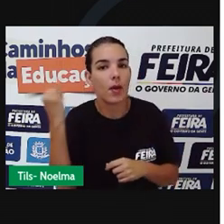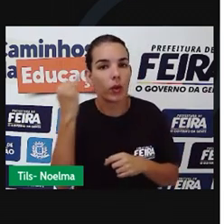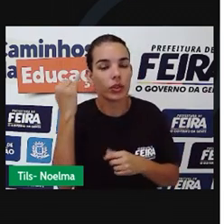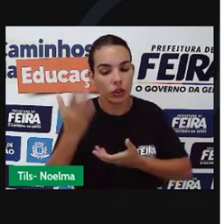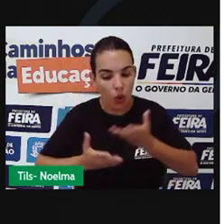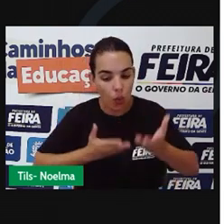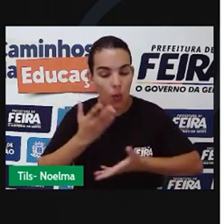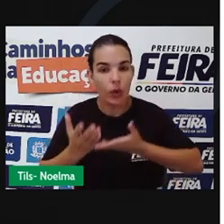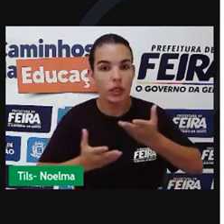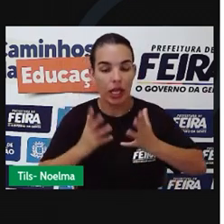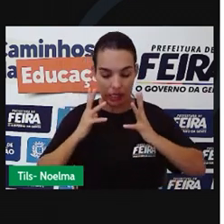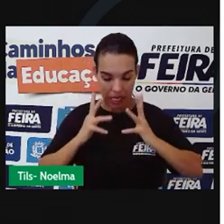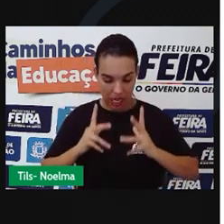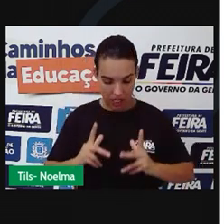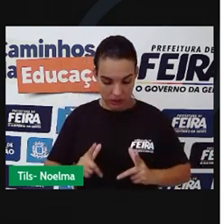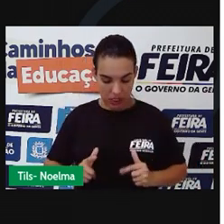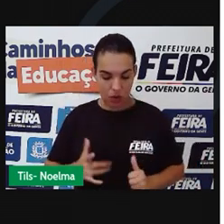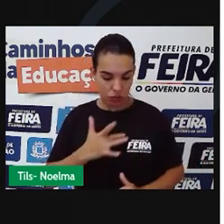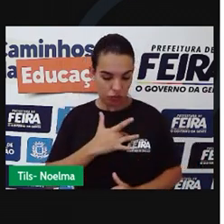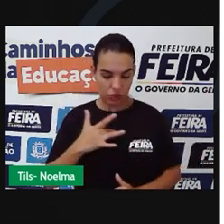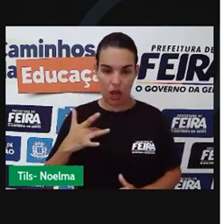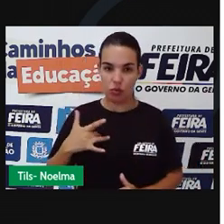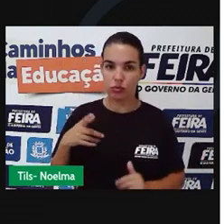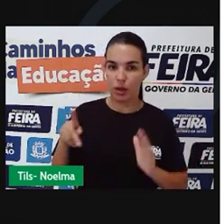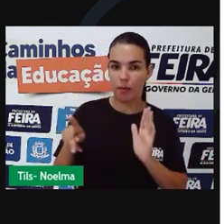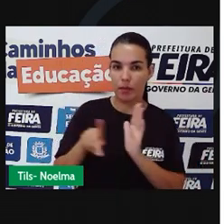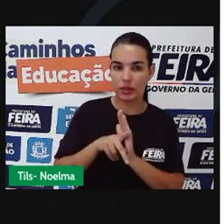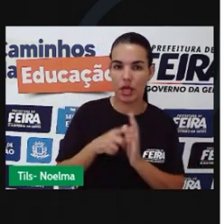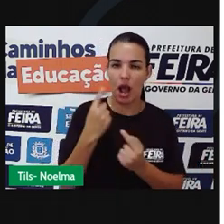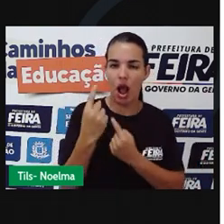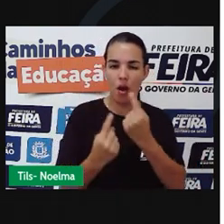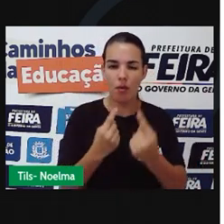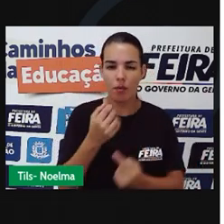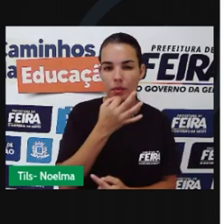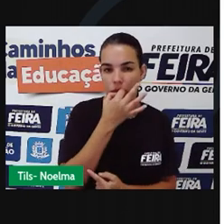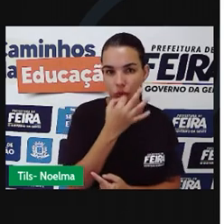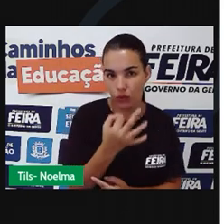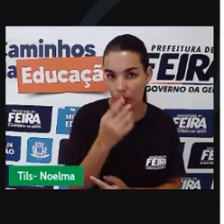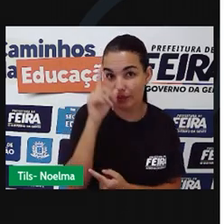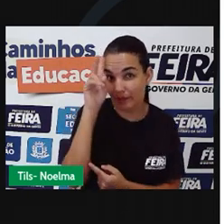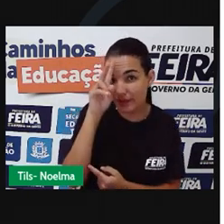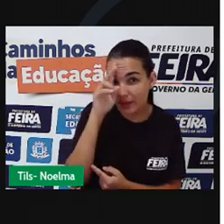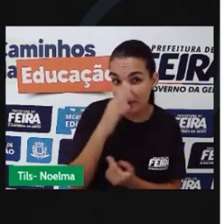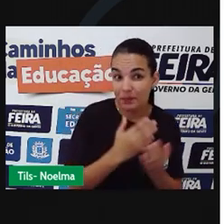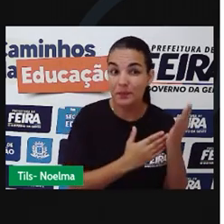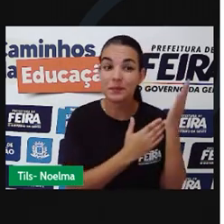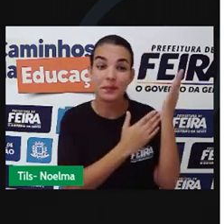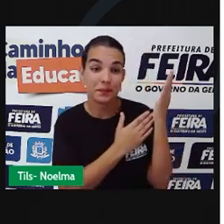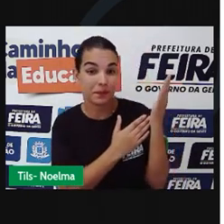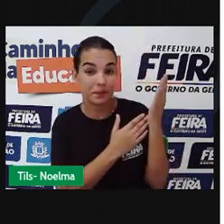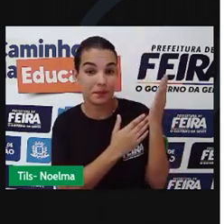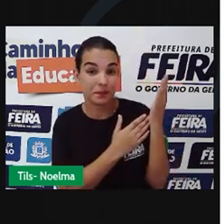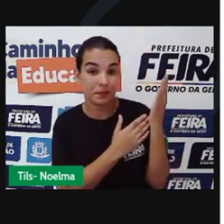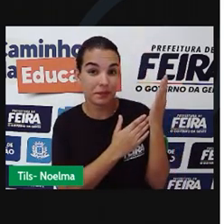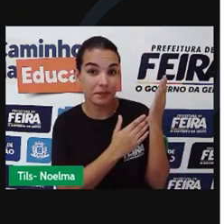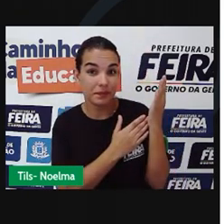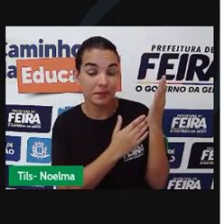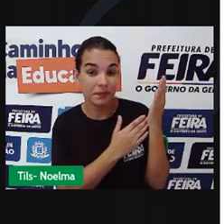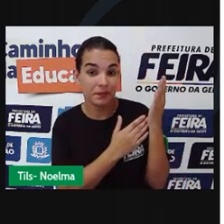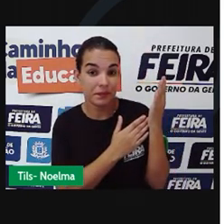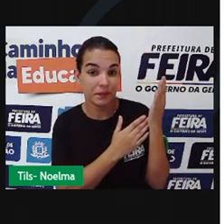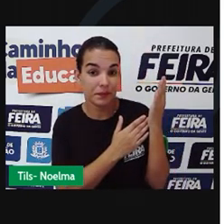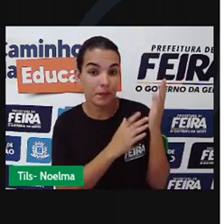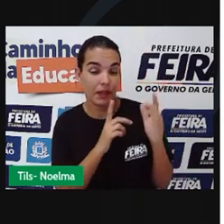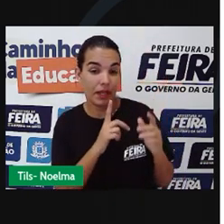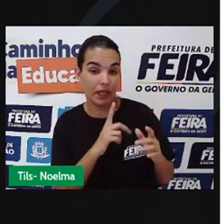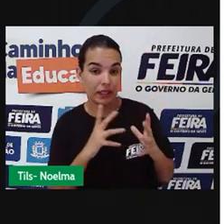cuidar da nossa higiene e saúde vamos ver algumas dicas porque o trará água queremos beber lavar com água